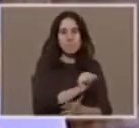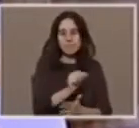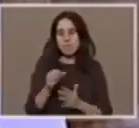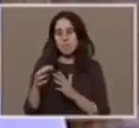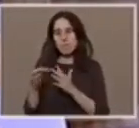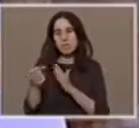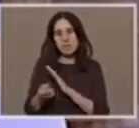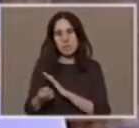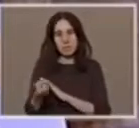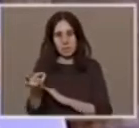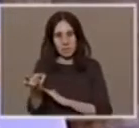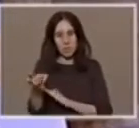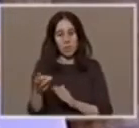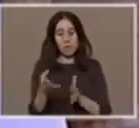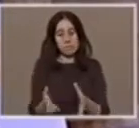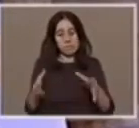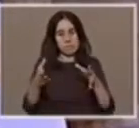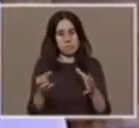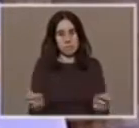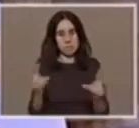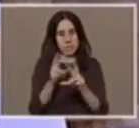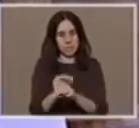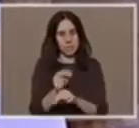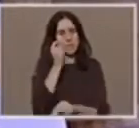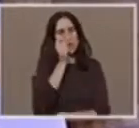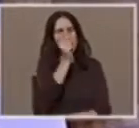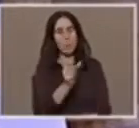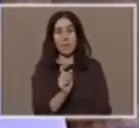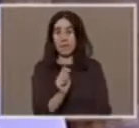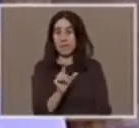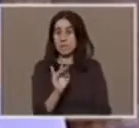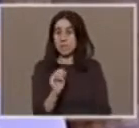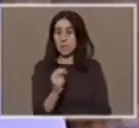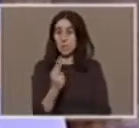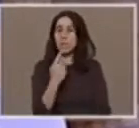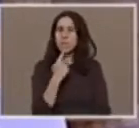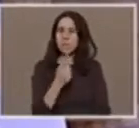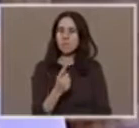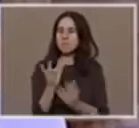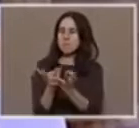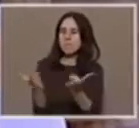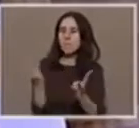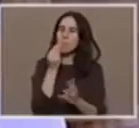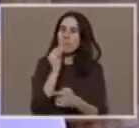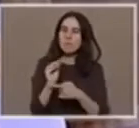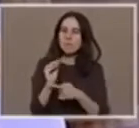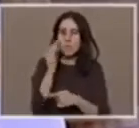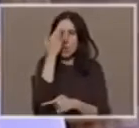alforje. Eliseu disse: dá-os a comer a essa gente. O servo